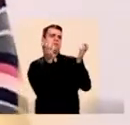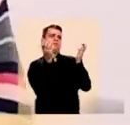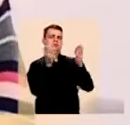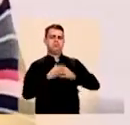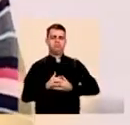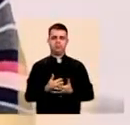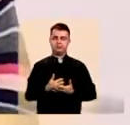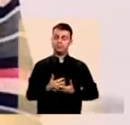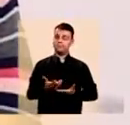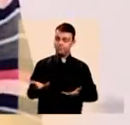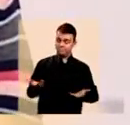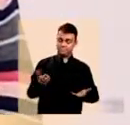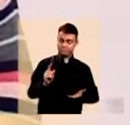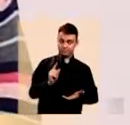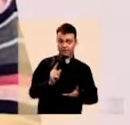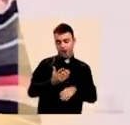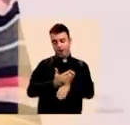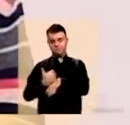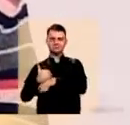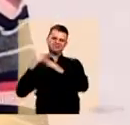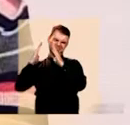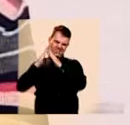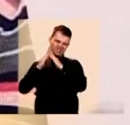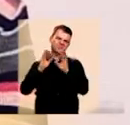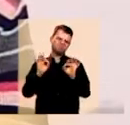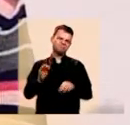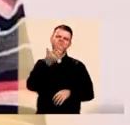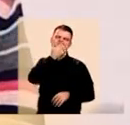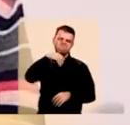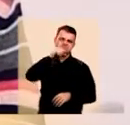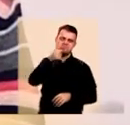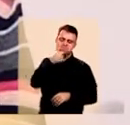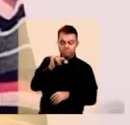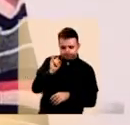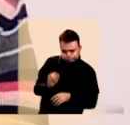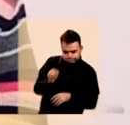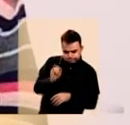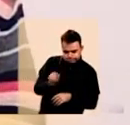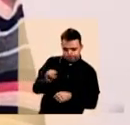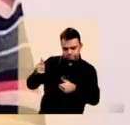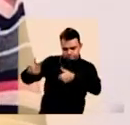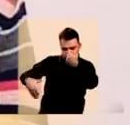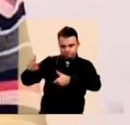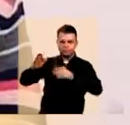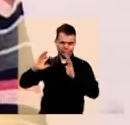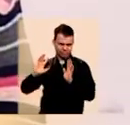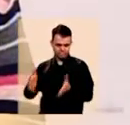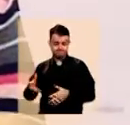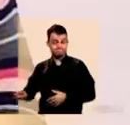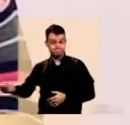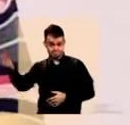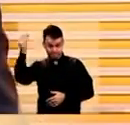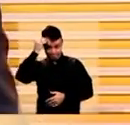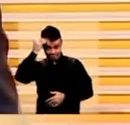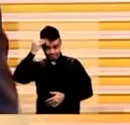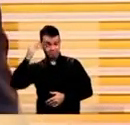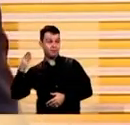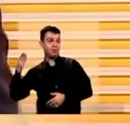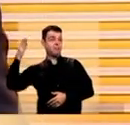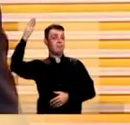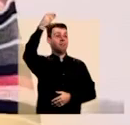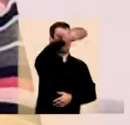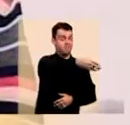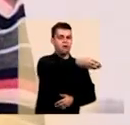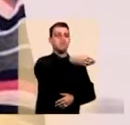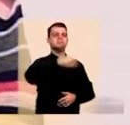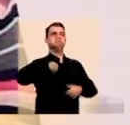já vão, né? Provavelmente os pais já falam, né? A respeito em casa, e eles já vão já com esse